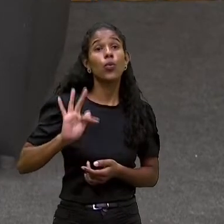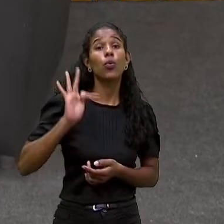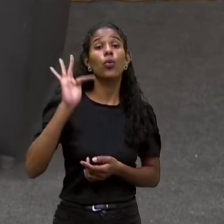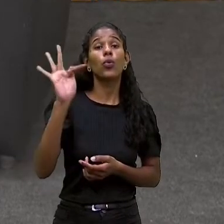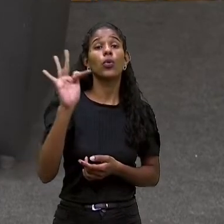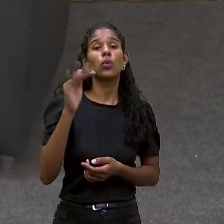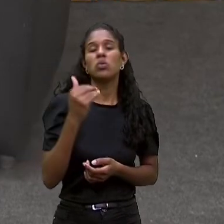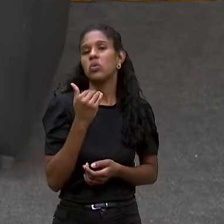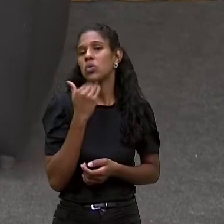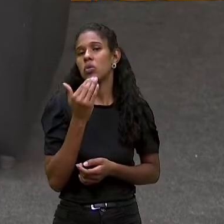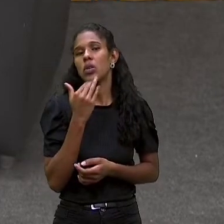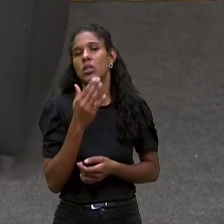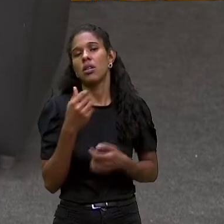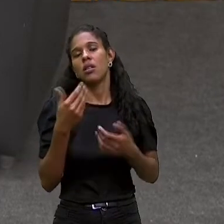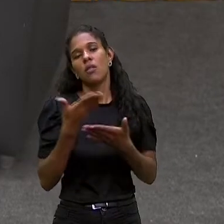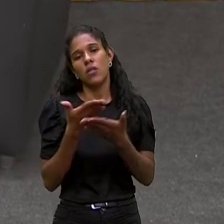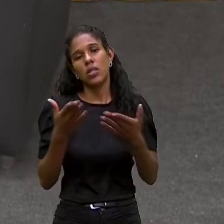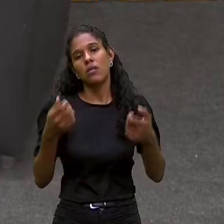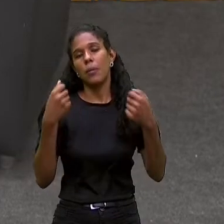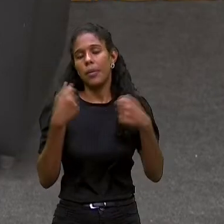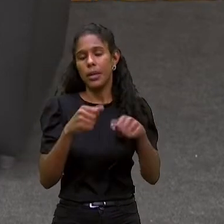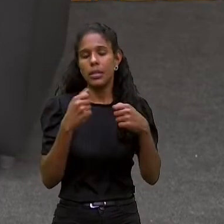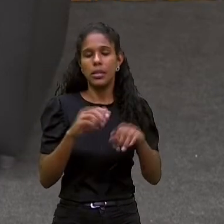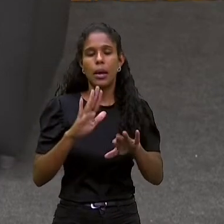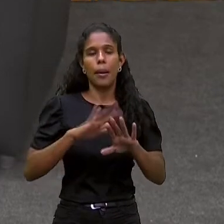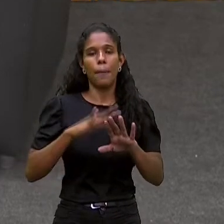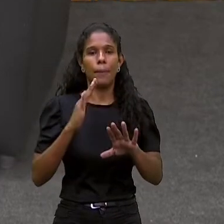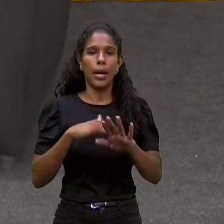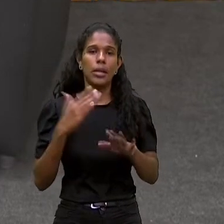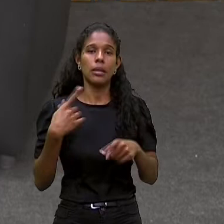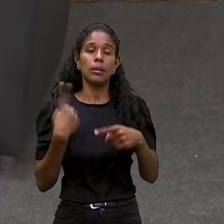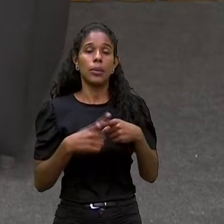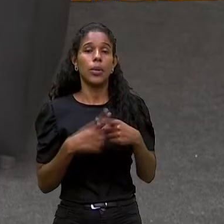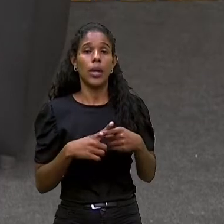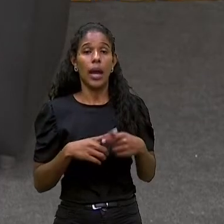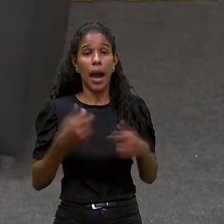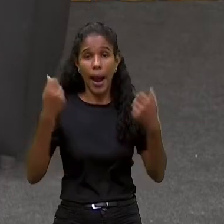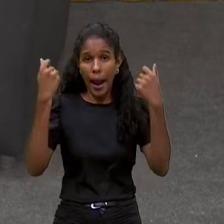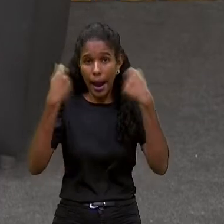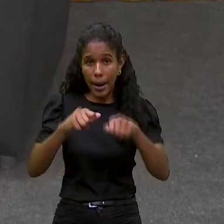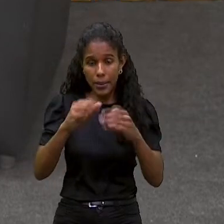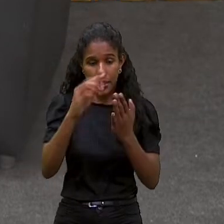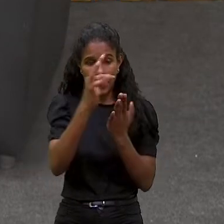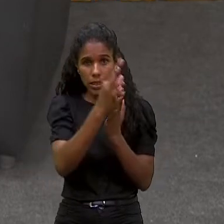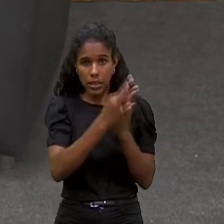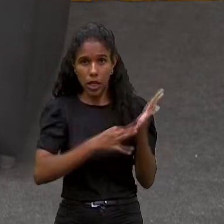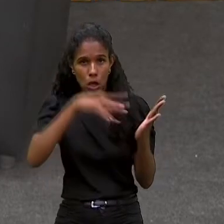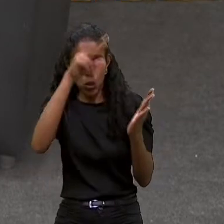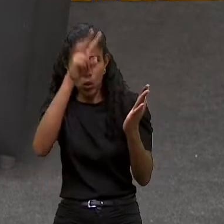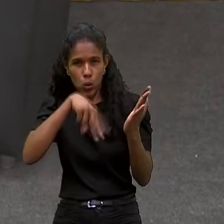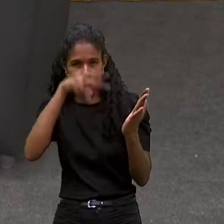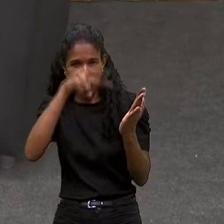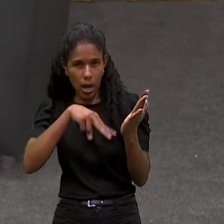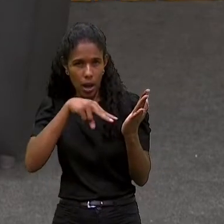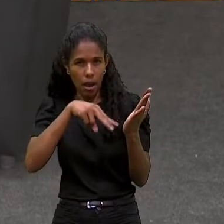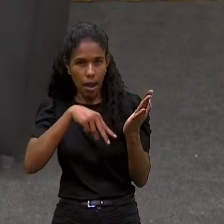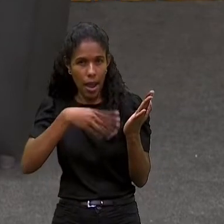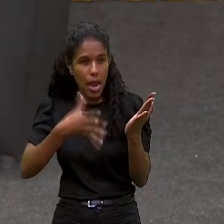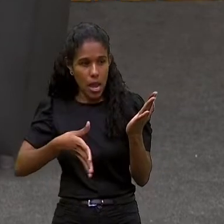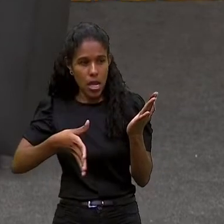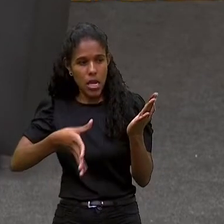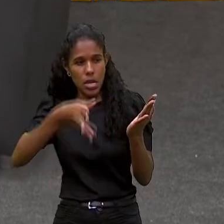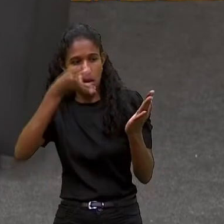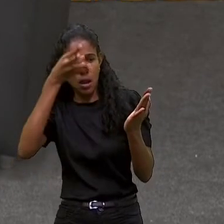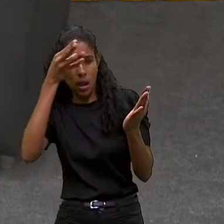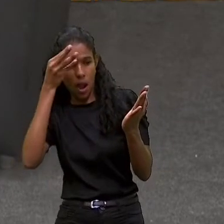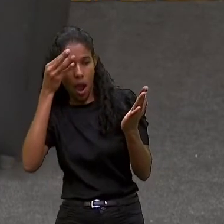criativa, ela sempre vai servir para você. Sempre. Isso aumenta o seu grau de resiliência. Tá?